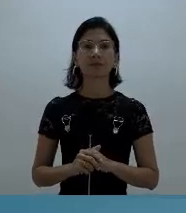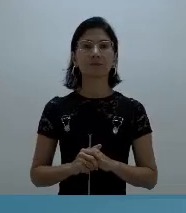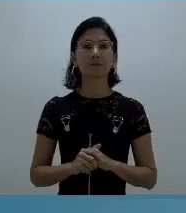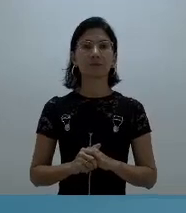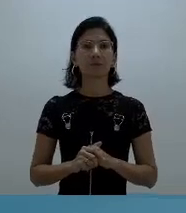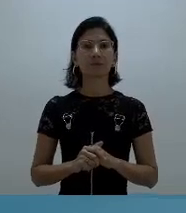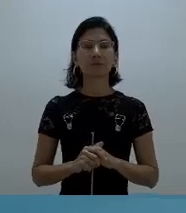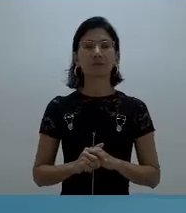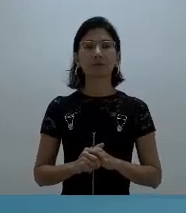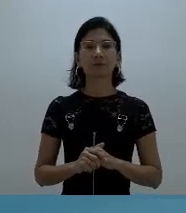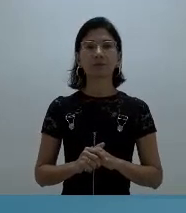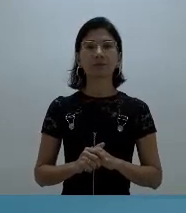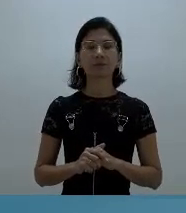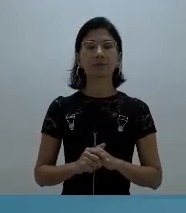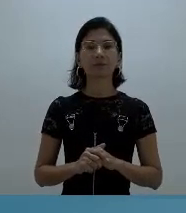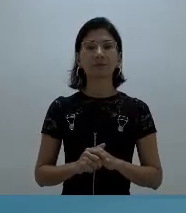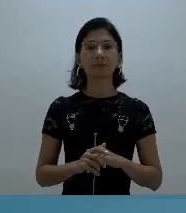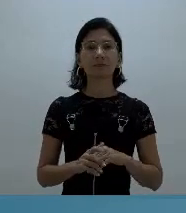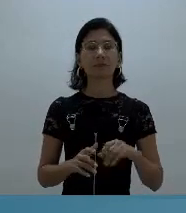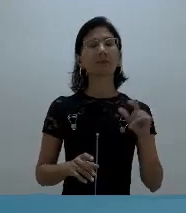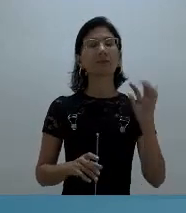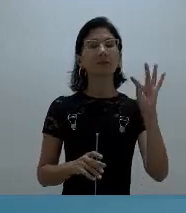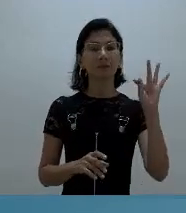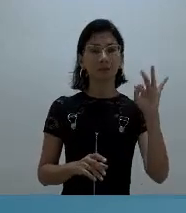Telecomunicação Limitada, TIM, S.A.,